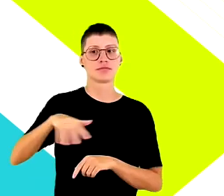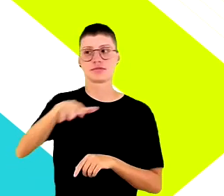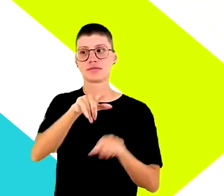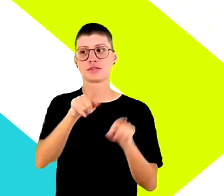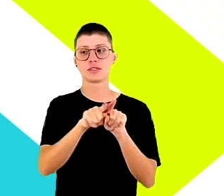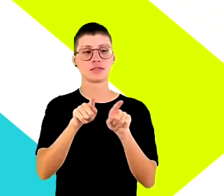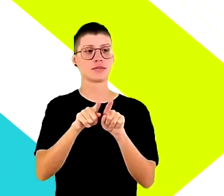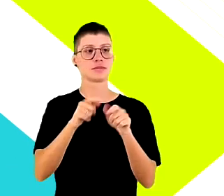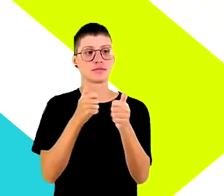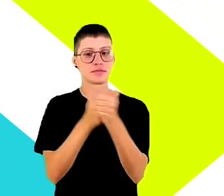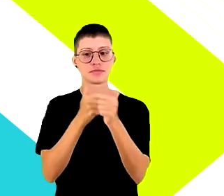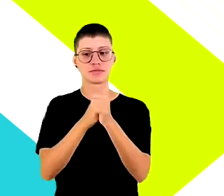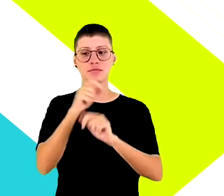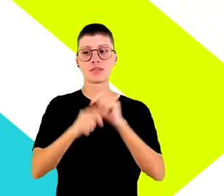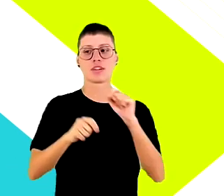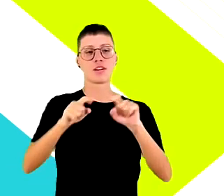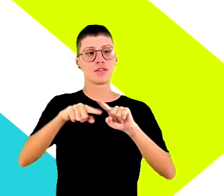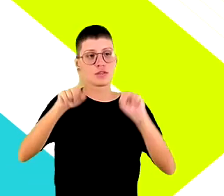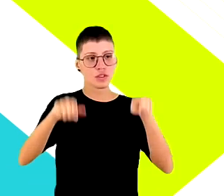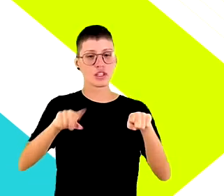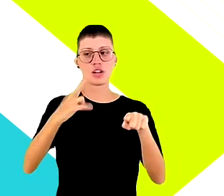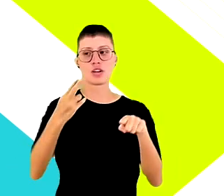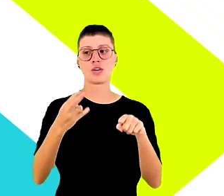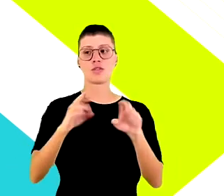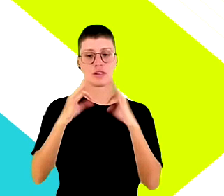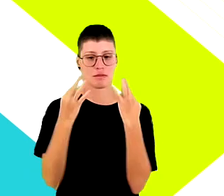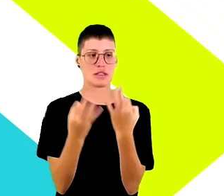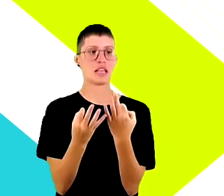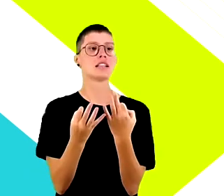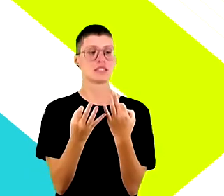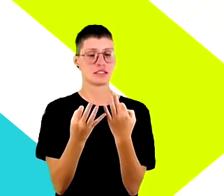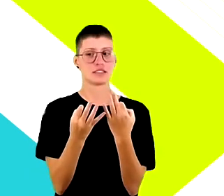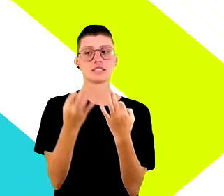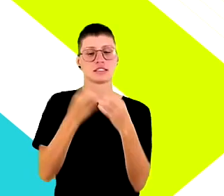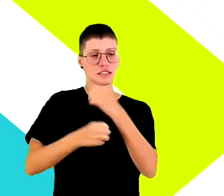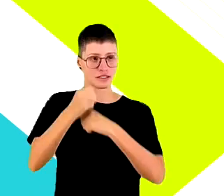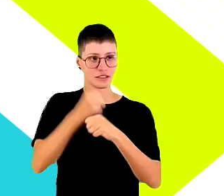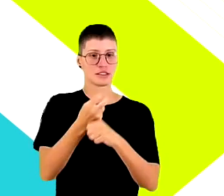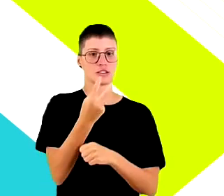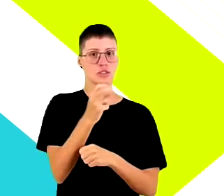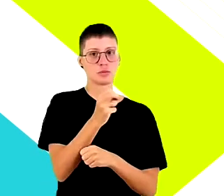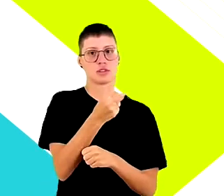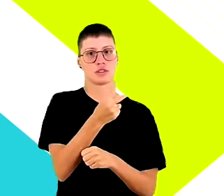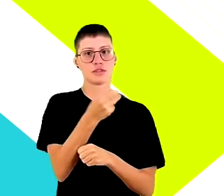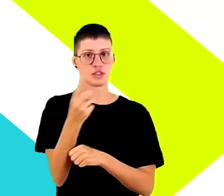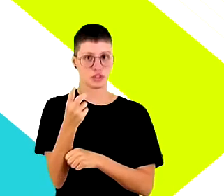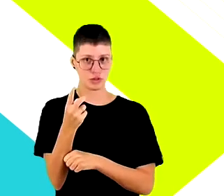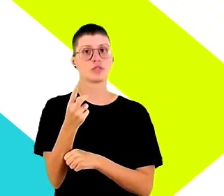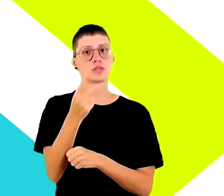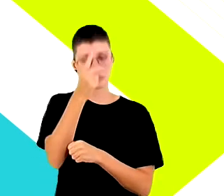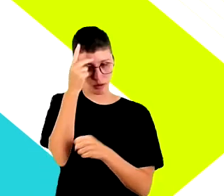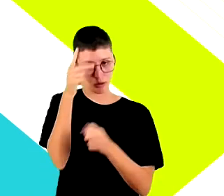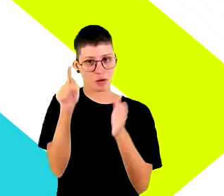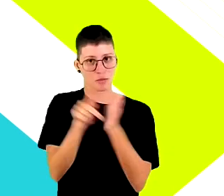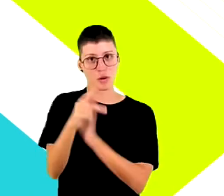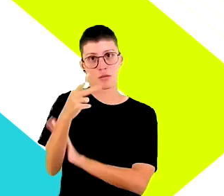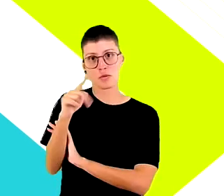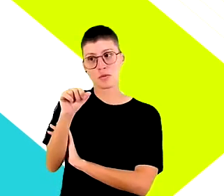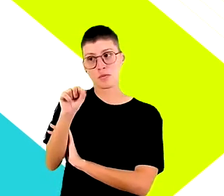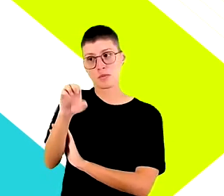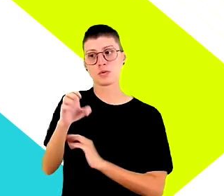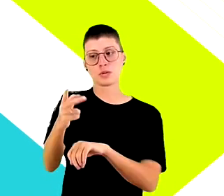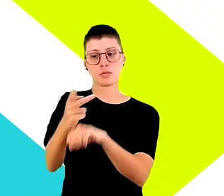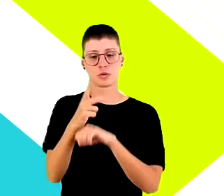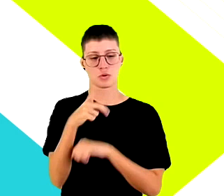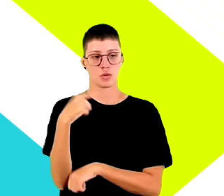do colaborador, e dos familiares. E lá em 2021, o pessoal do Pulse procurou a gente, justamente com uma problemática